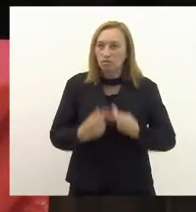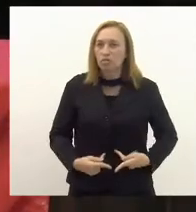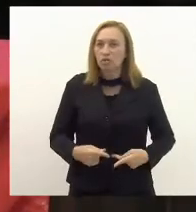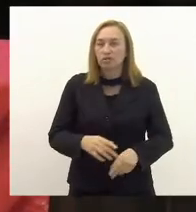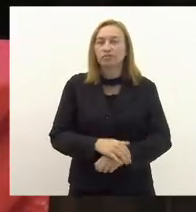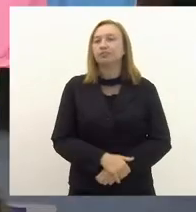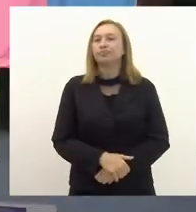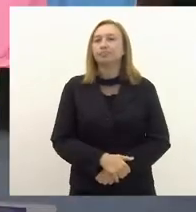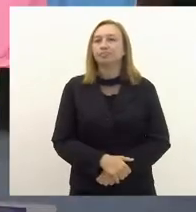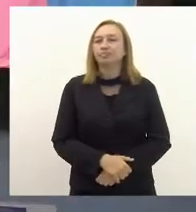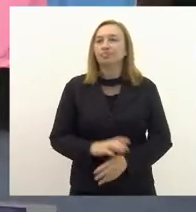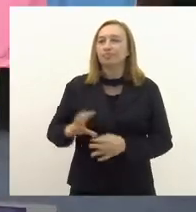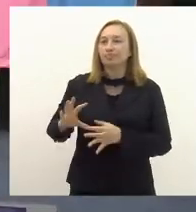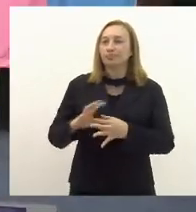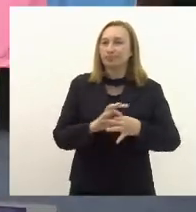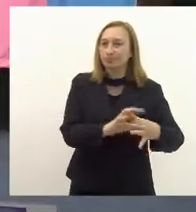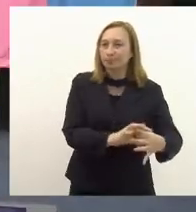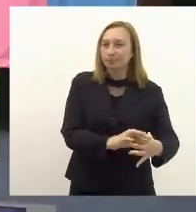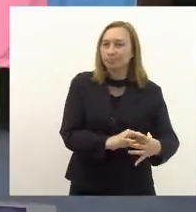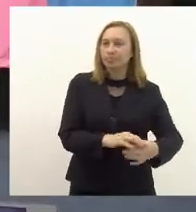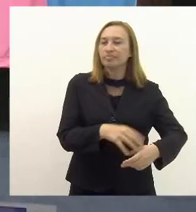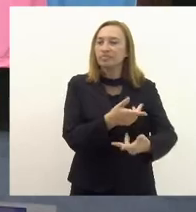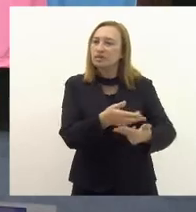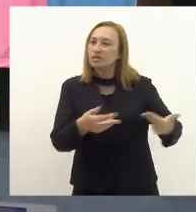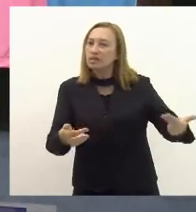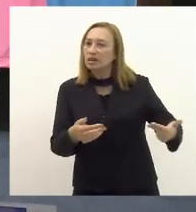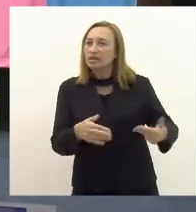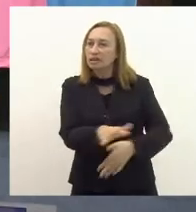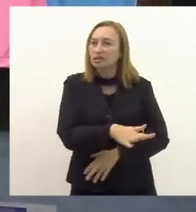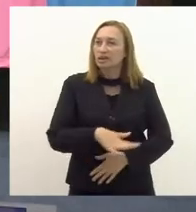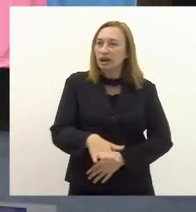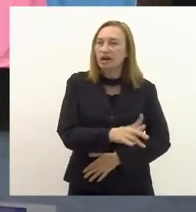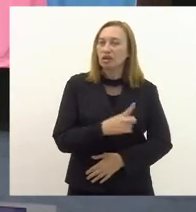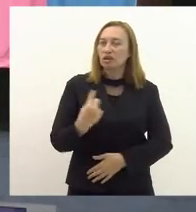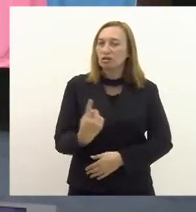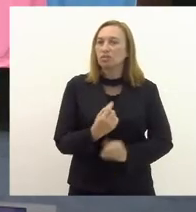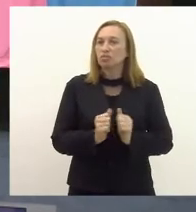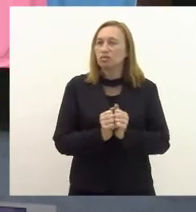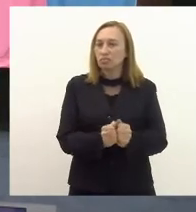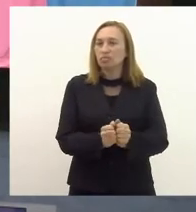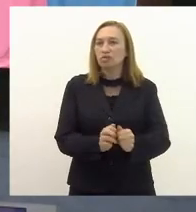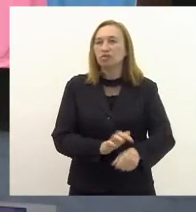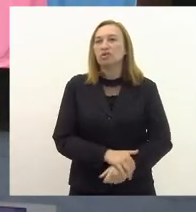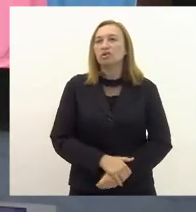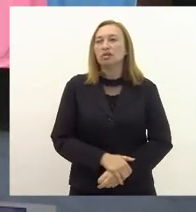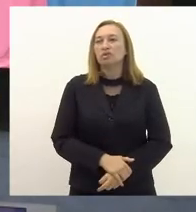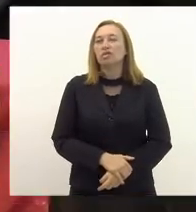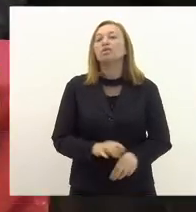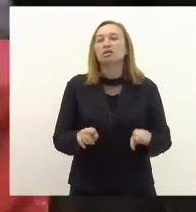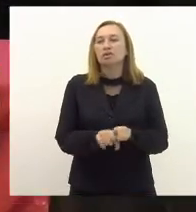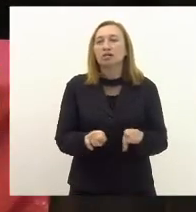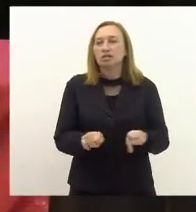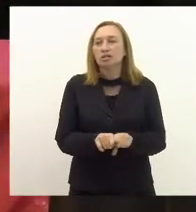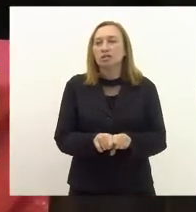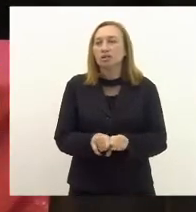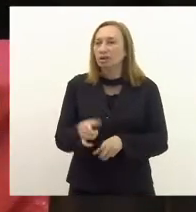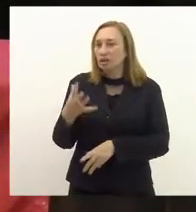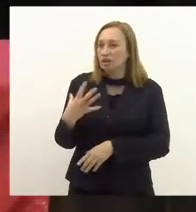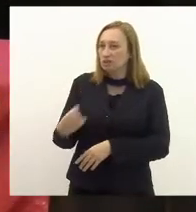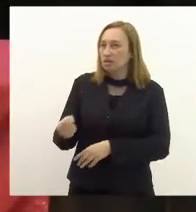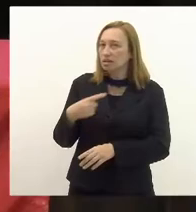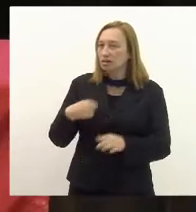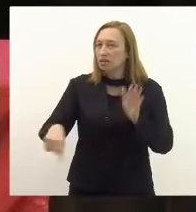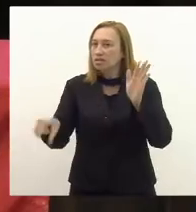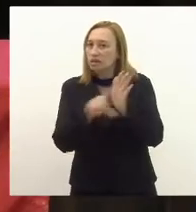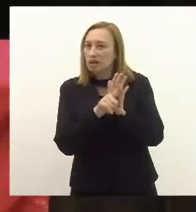está conectado em várias dimensões aqui conosco. E também disse que é favorável à nossa lei